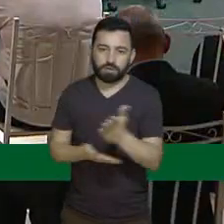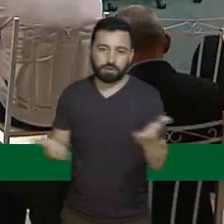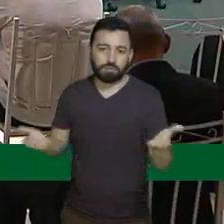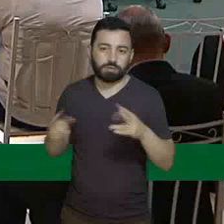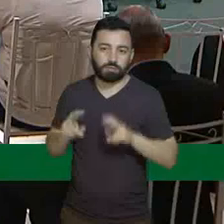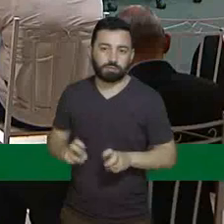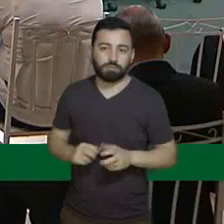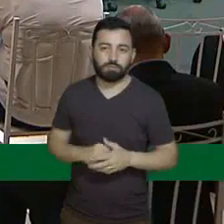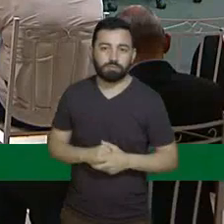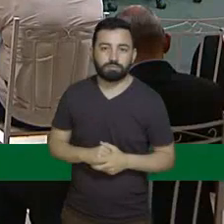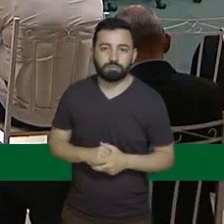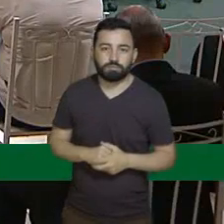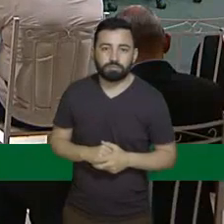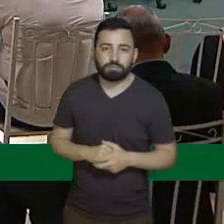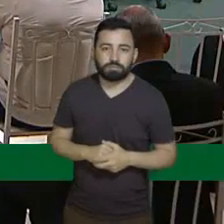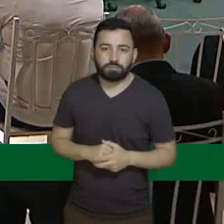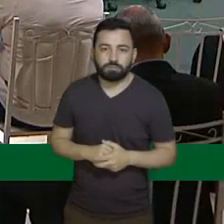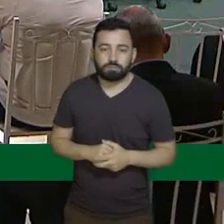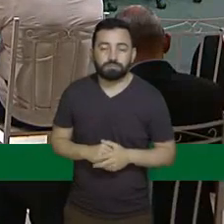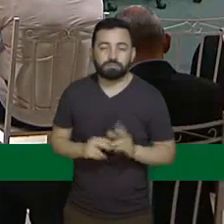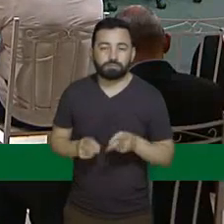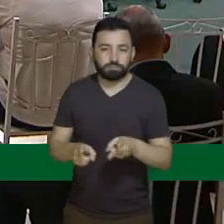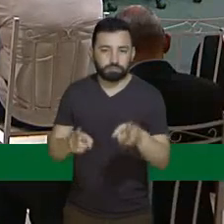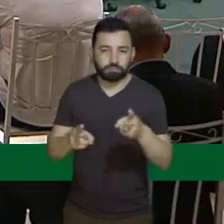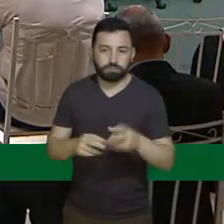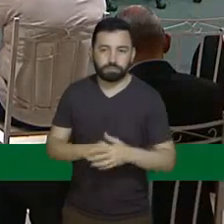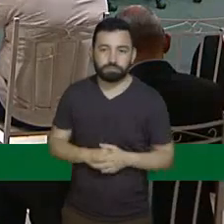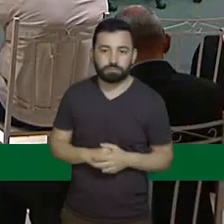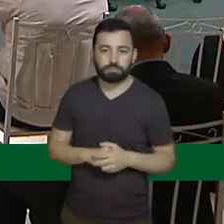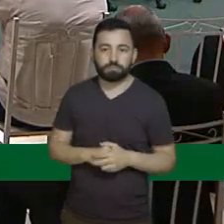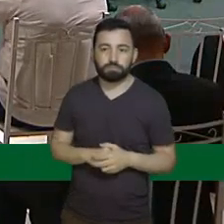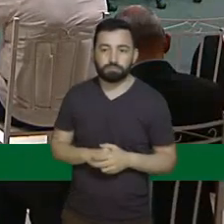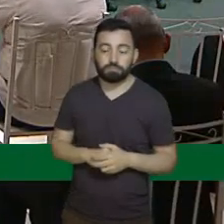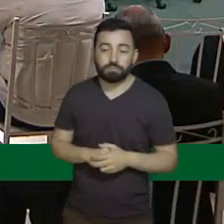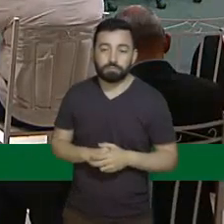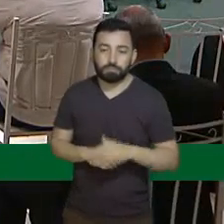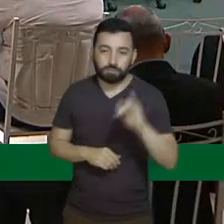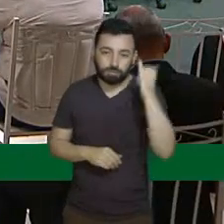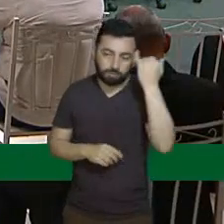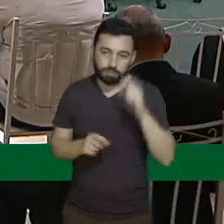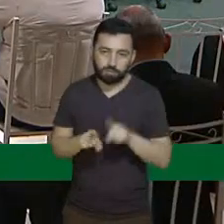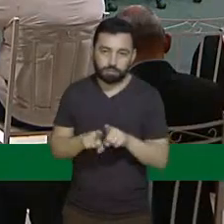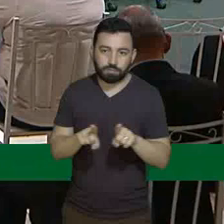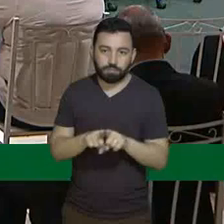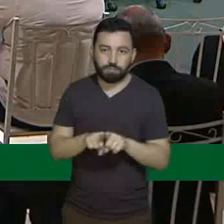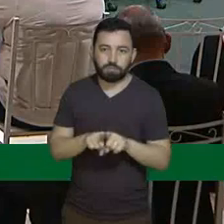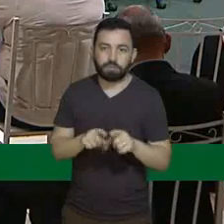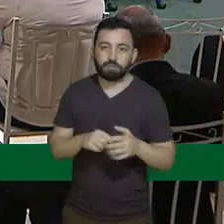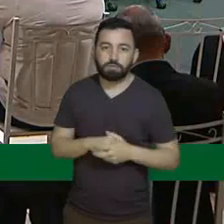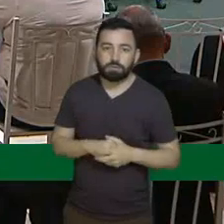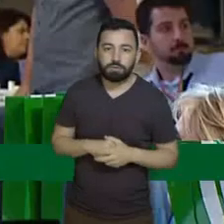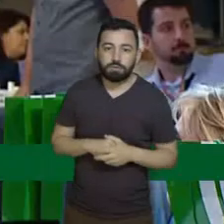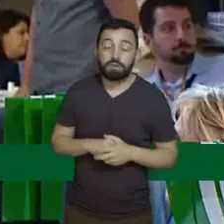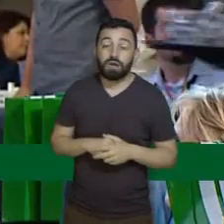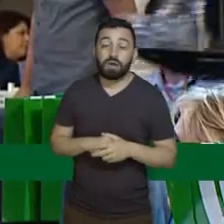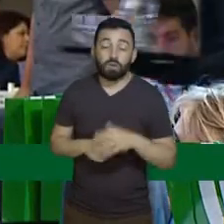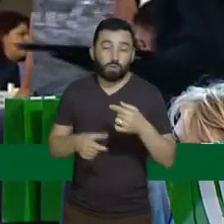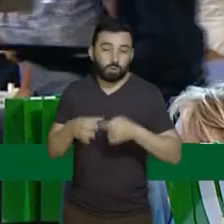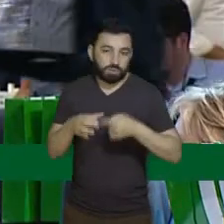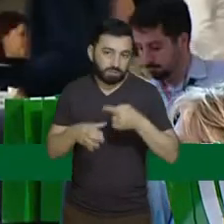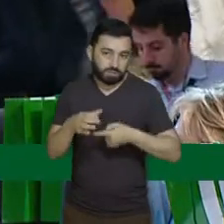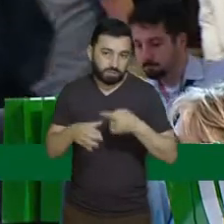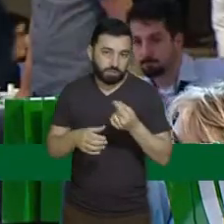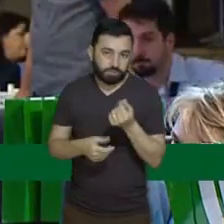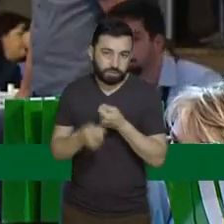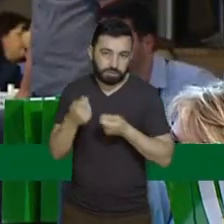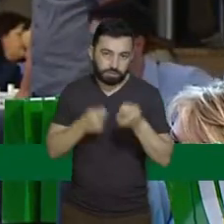matéria. Ainda para discutir a matéria, com a palavra o deputado Jair Mioto. Senhor presidente, na Comissão de Finanças